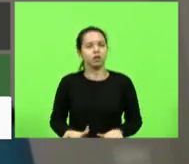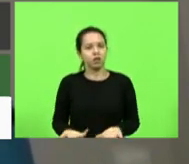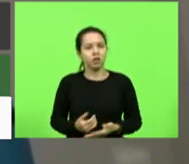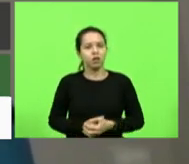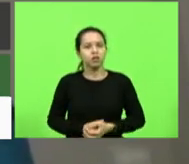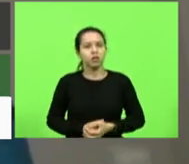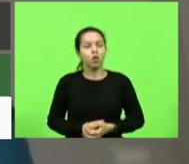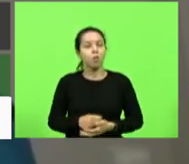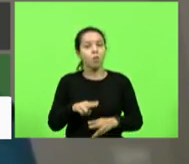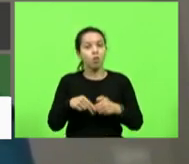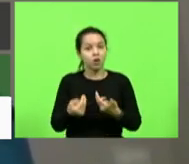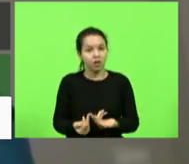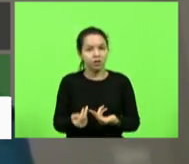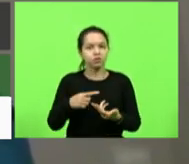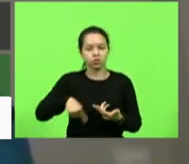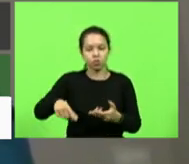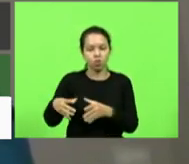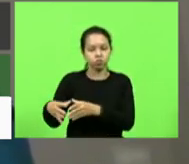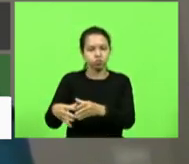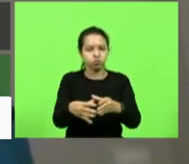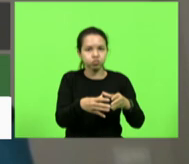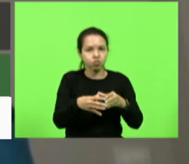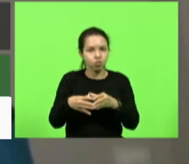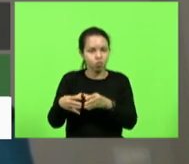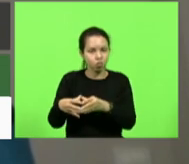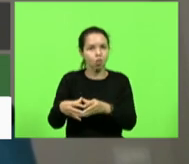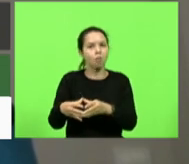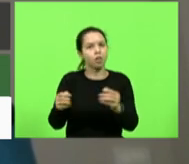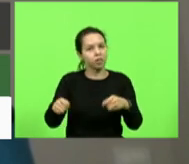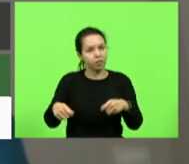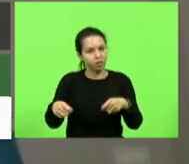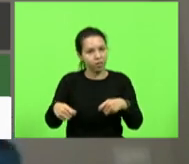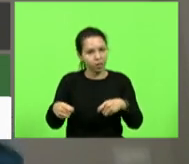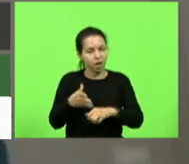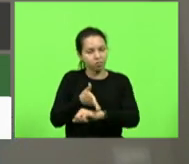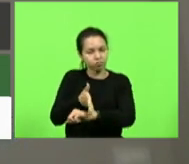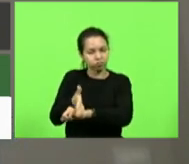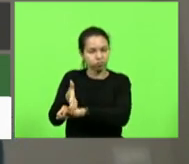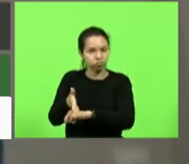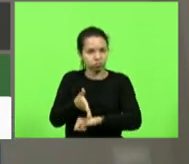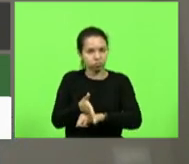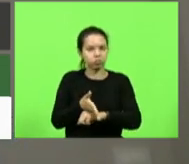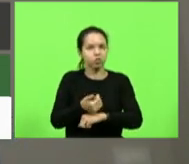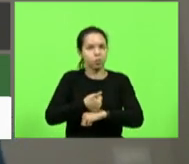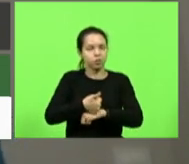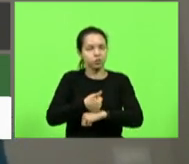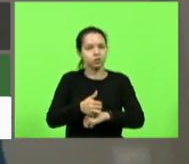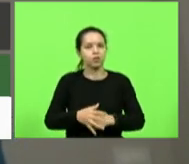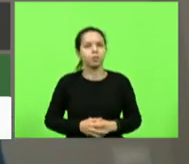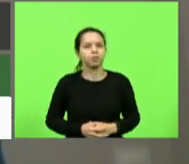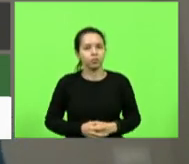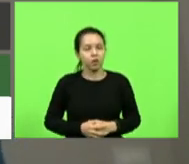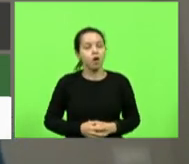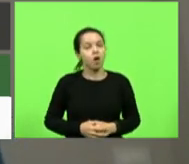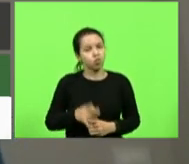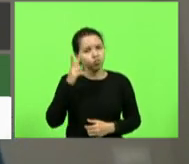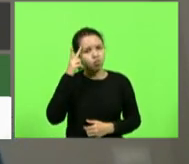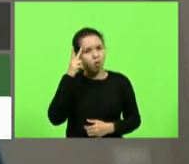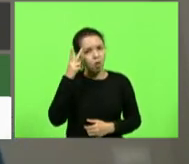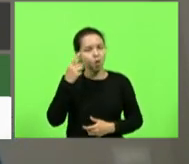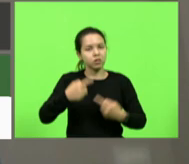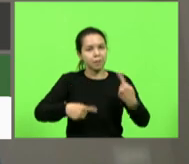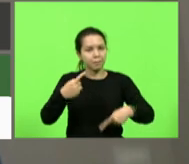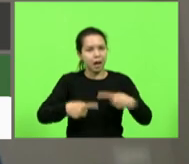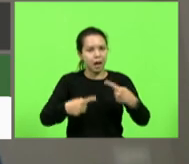de emancipação, onde esse espaço de emancipação pode ocorrer. É muito comum que o debate sobre a presença dos